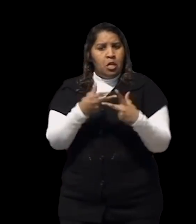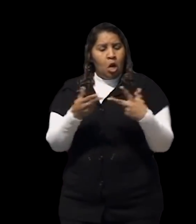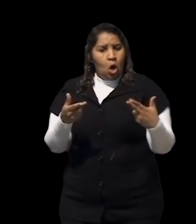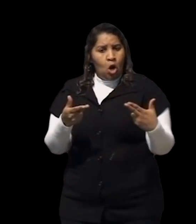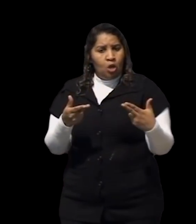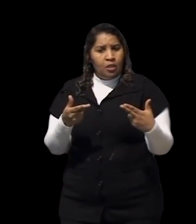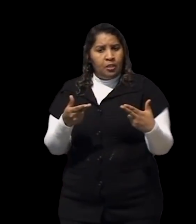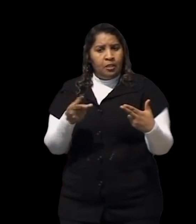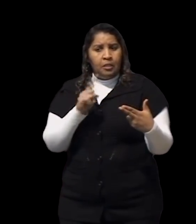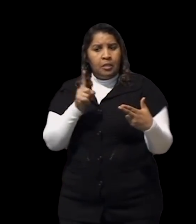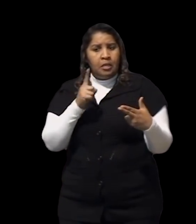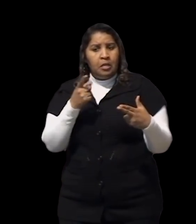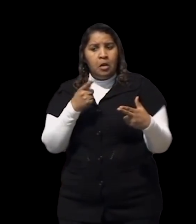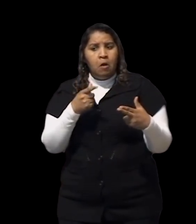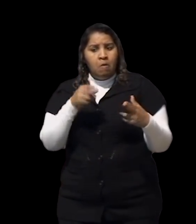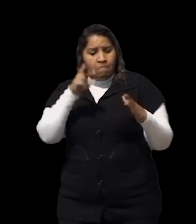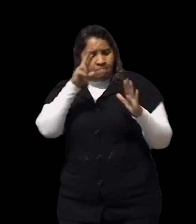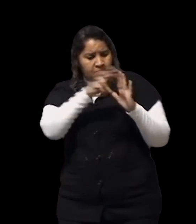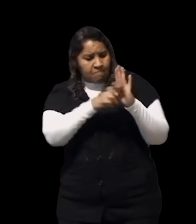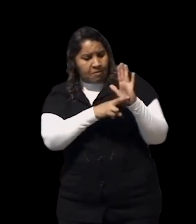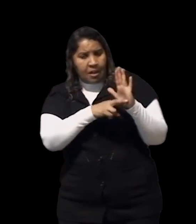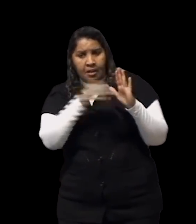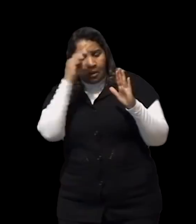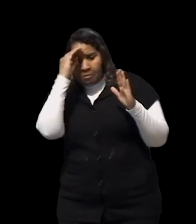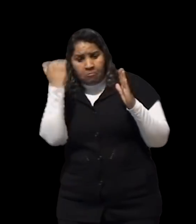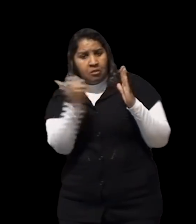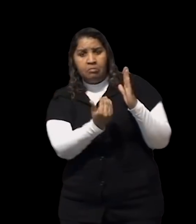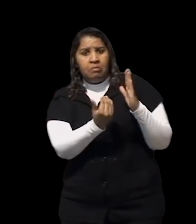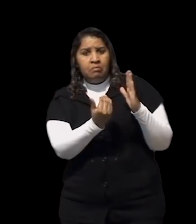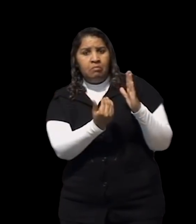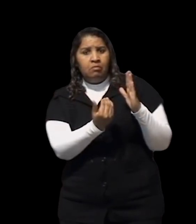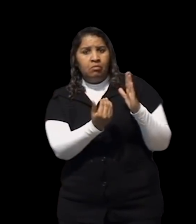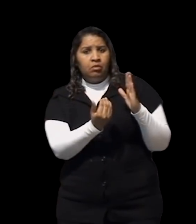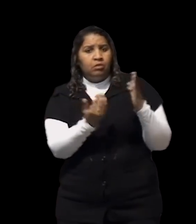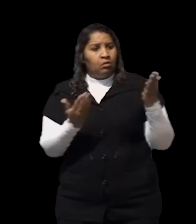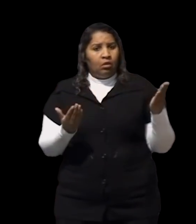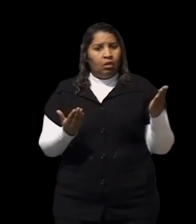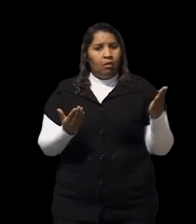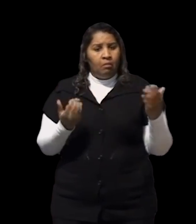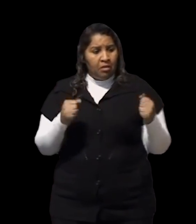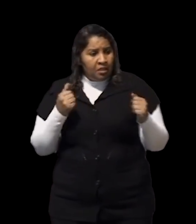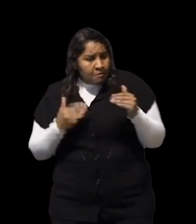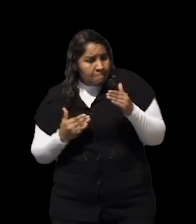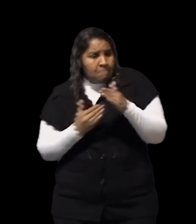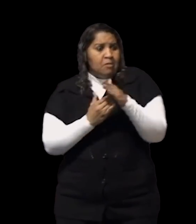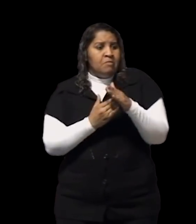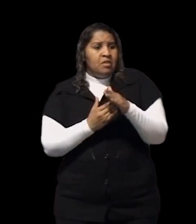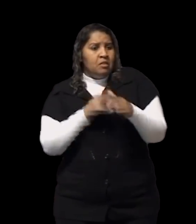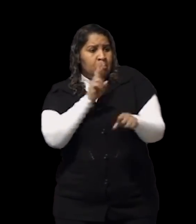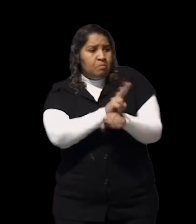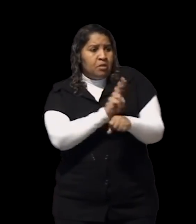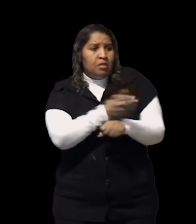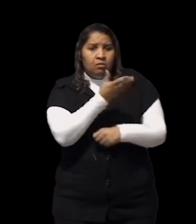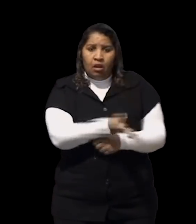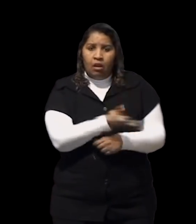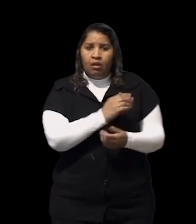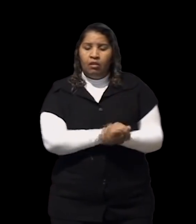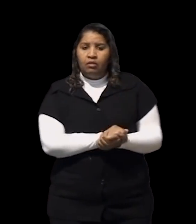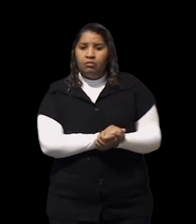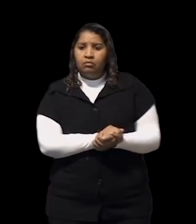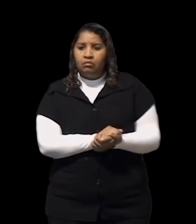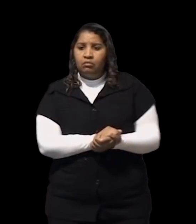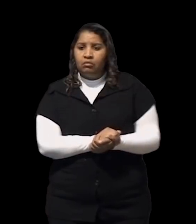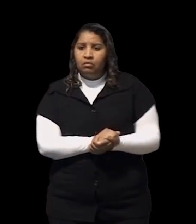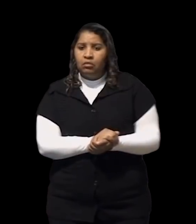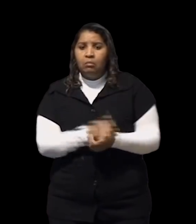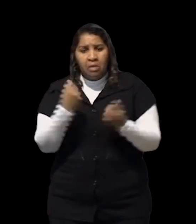e que avancem acima daquilo que há limite protetor é a vida de alguém que é órfão